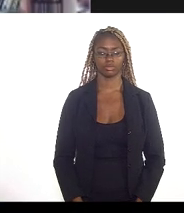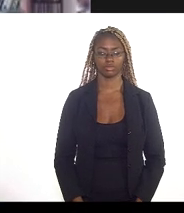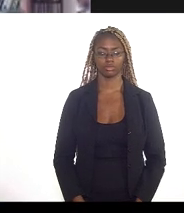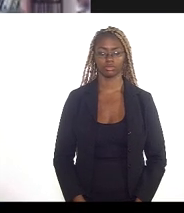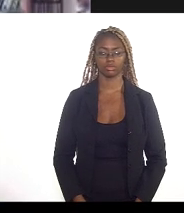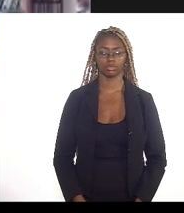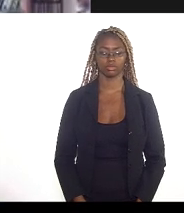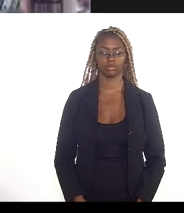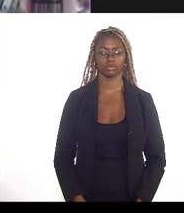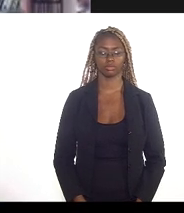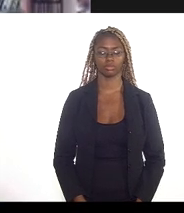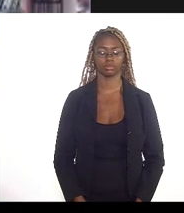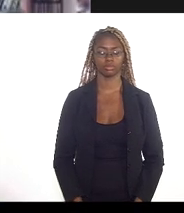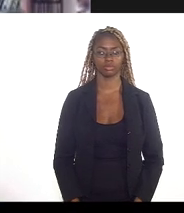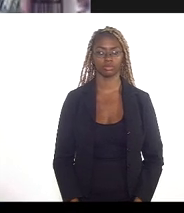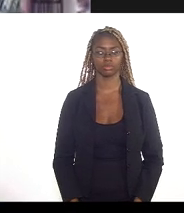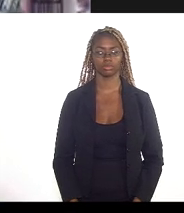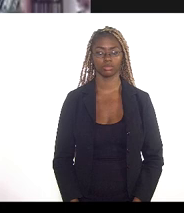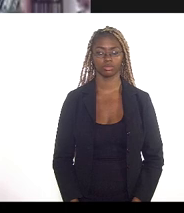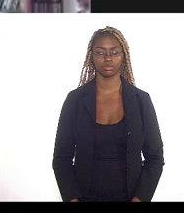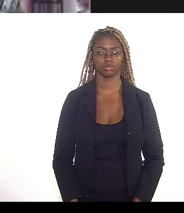Deputado Valdo Ceasa.